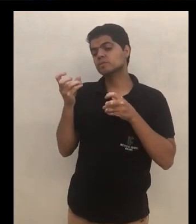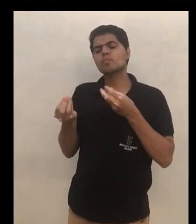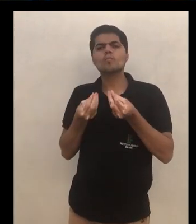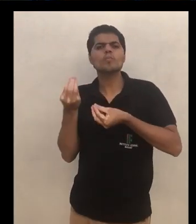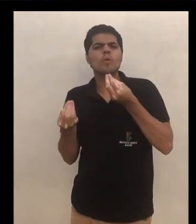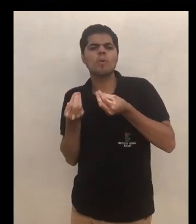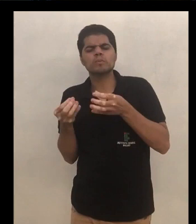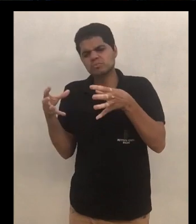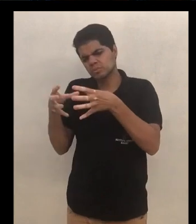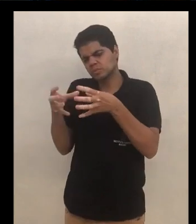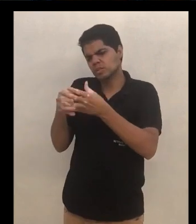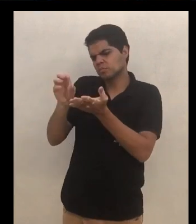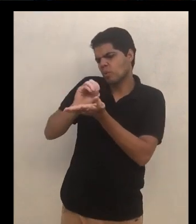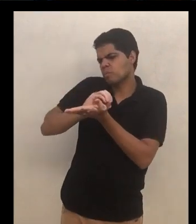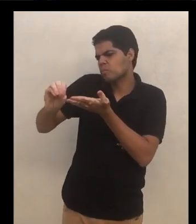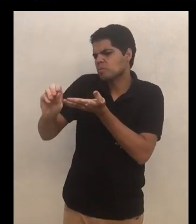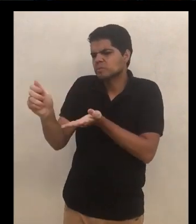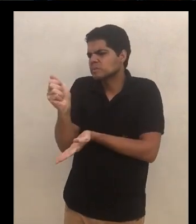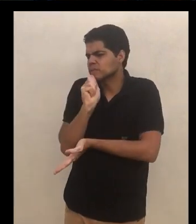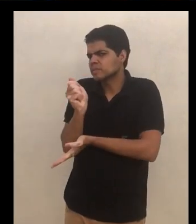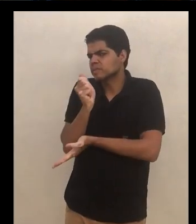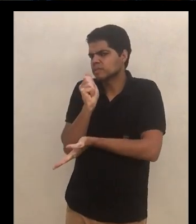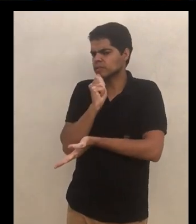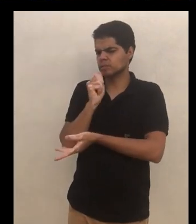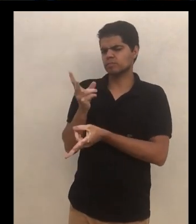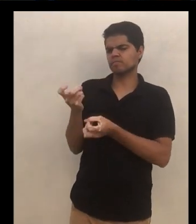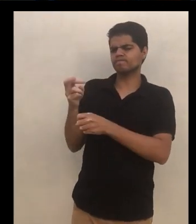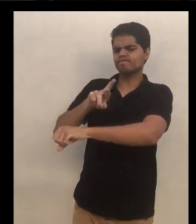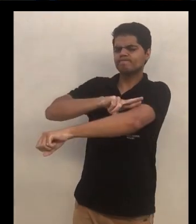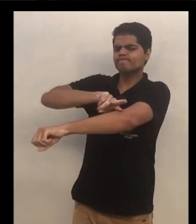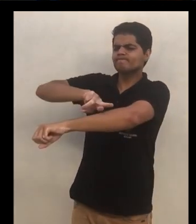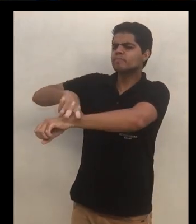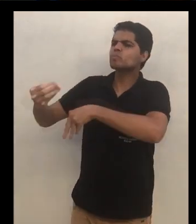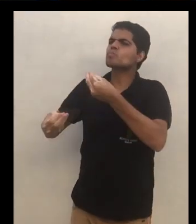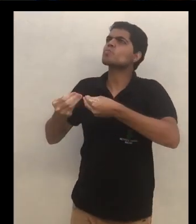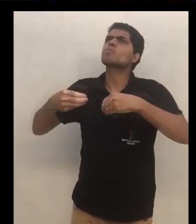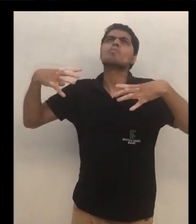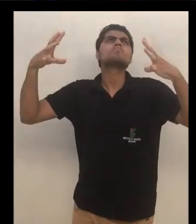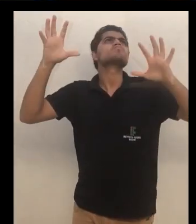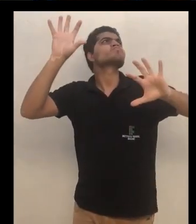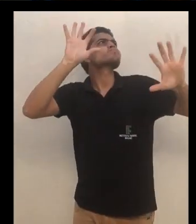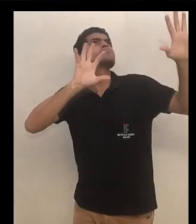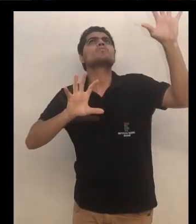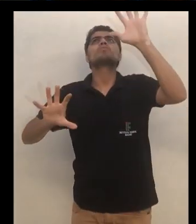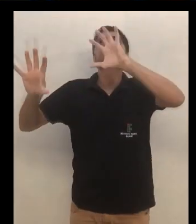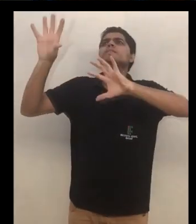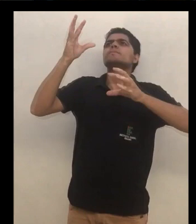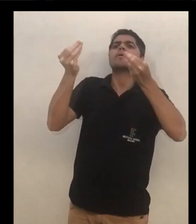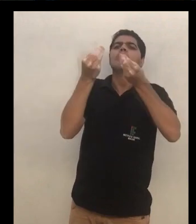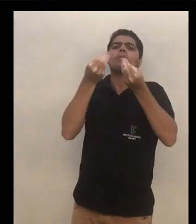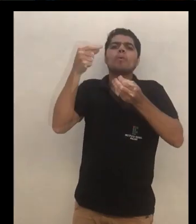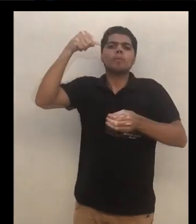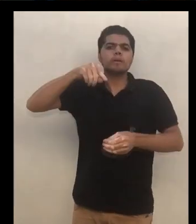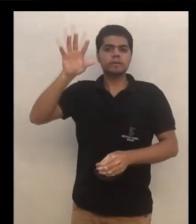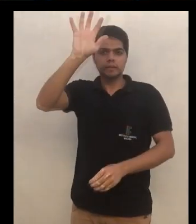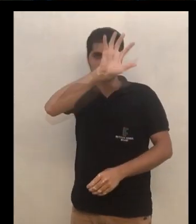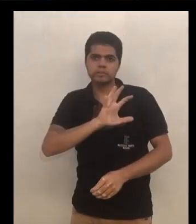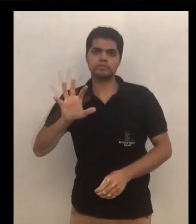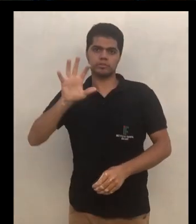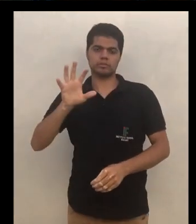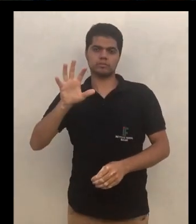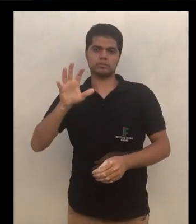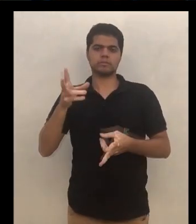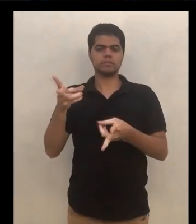não é orgânico, você dê preferência para as raças adaptadas às condições climáticas da sua região. E esses animais, eles